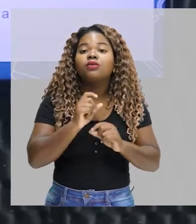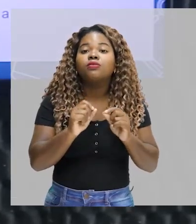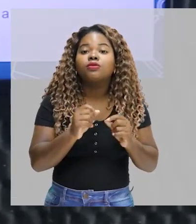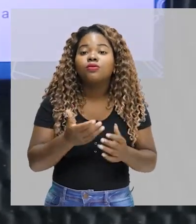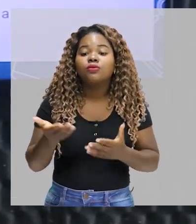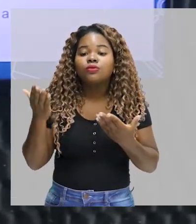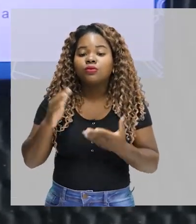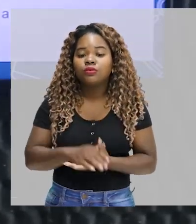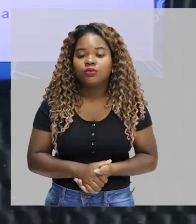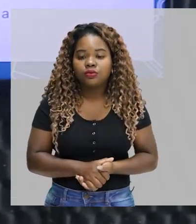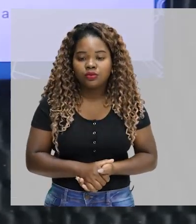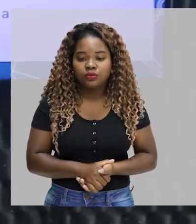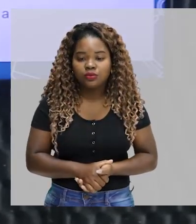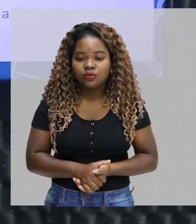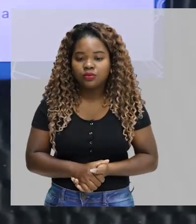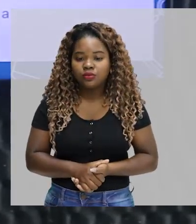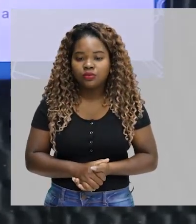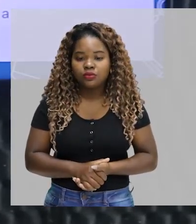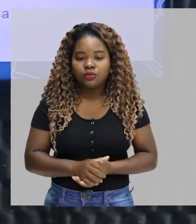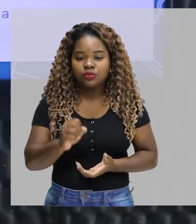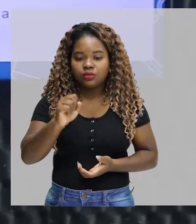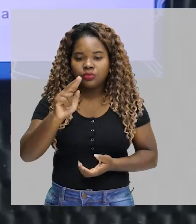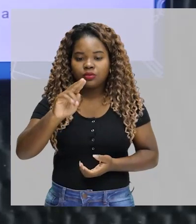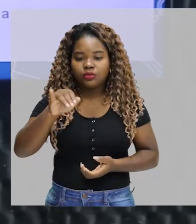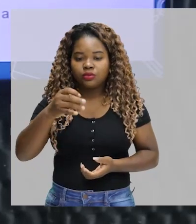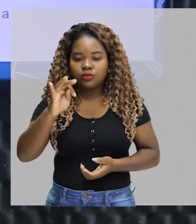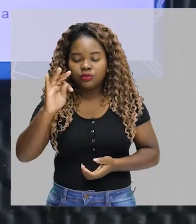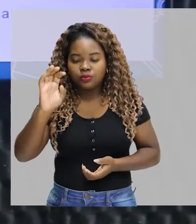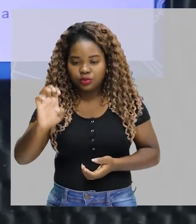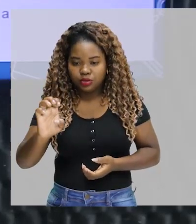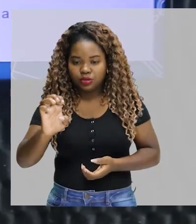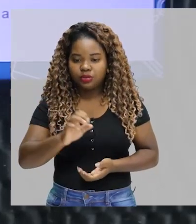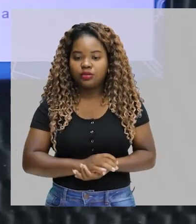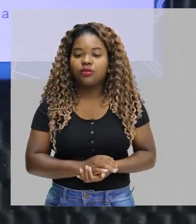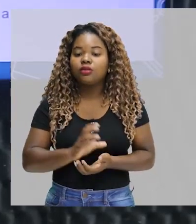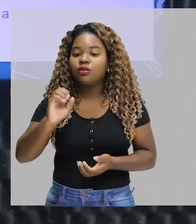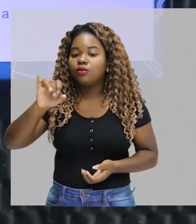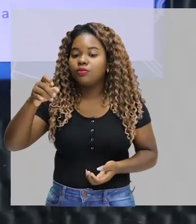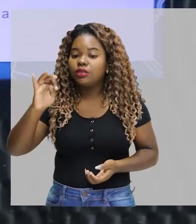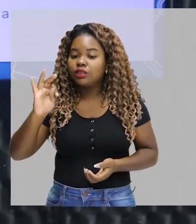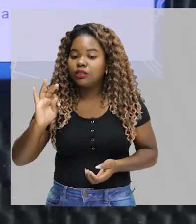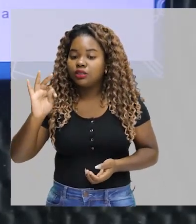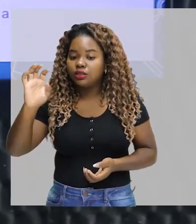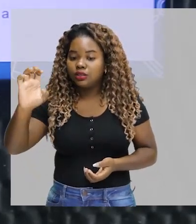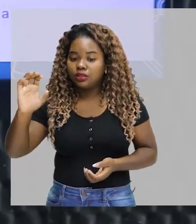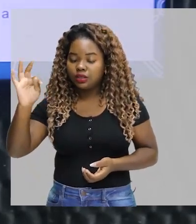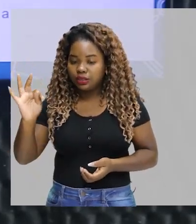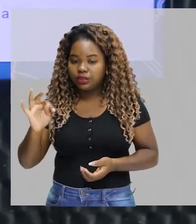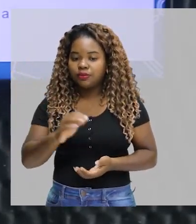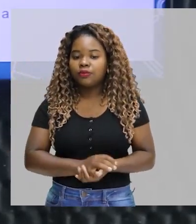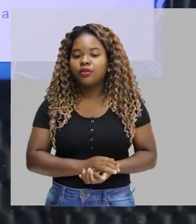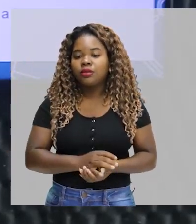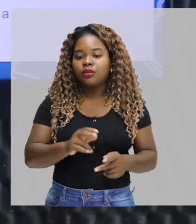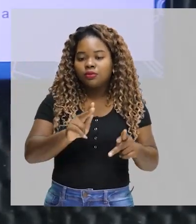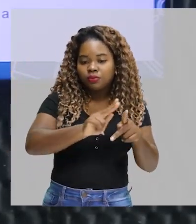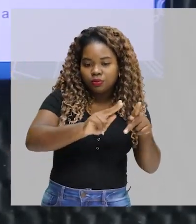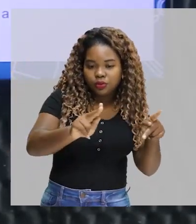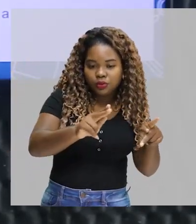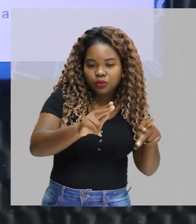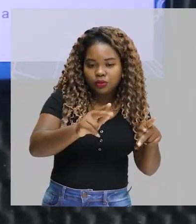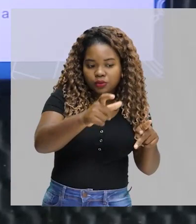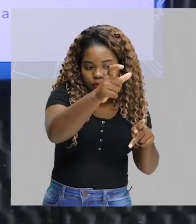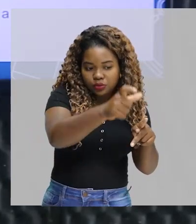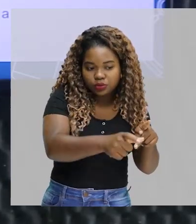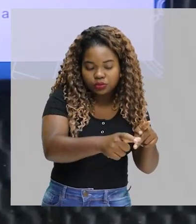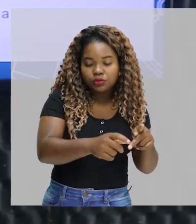de subject pronouns e object pronouns, ou seja, pronome sujeito, pronome